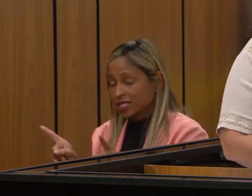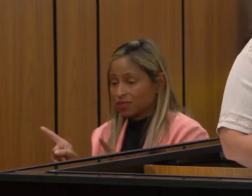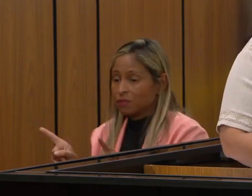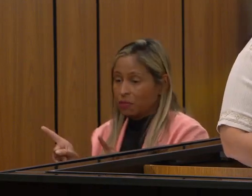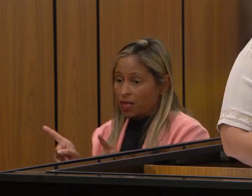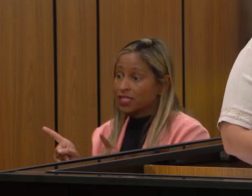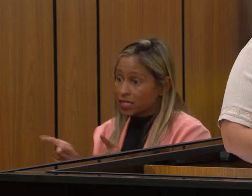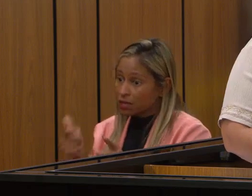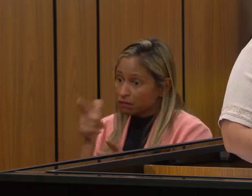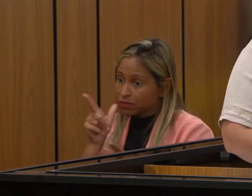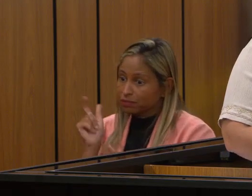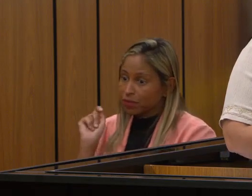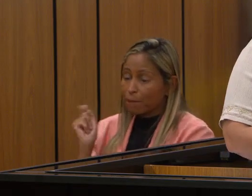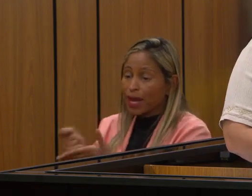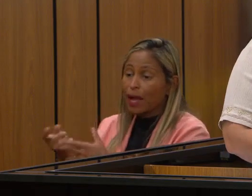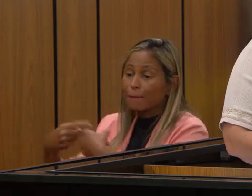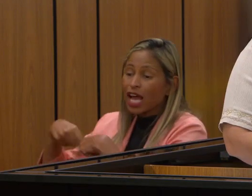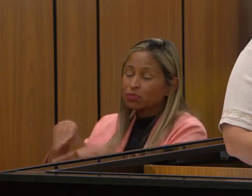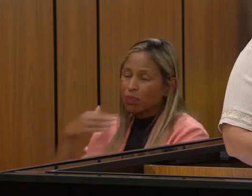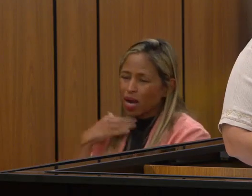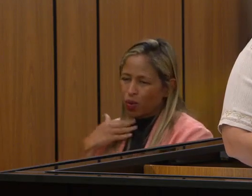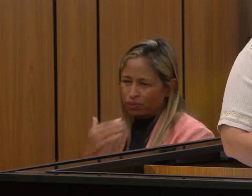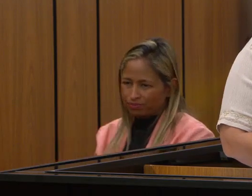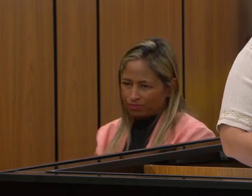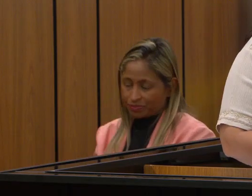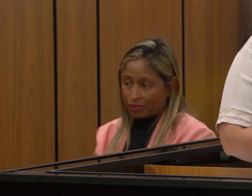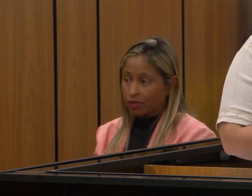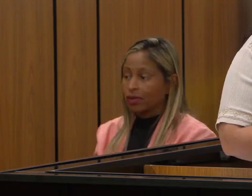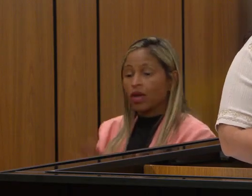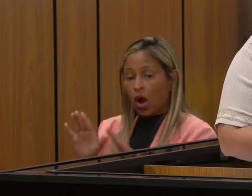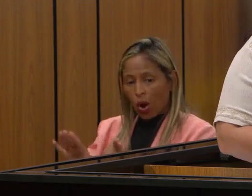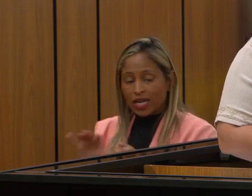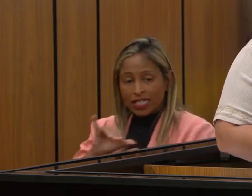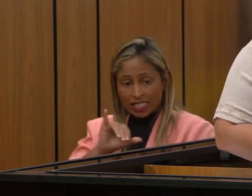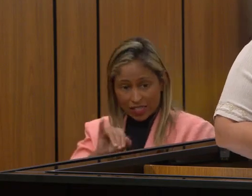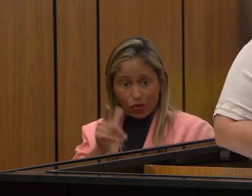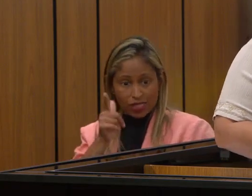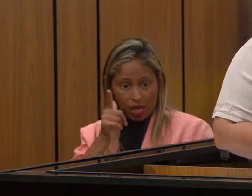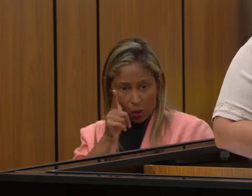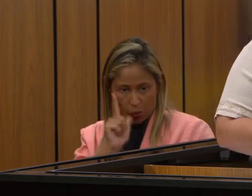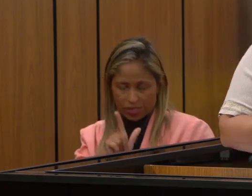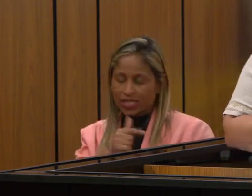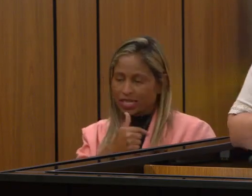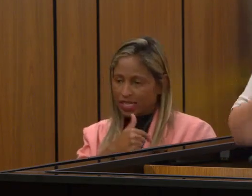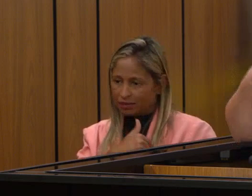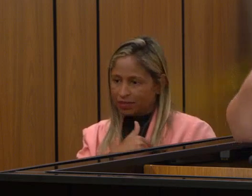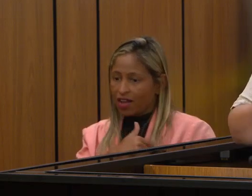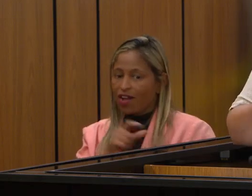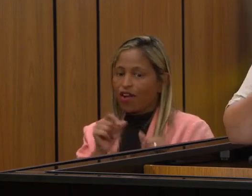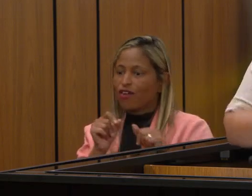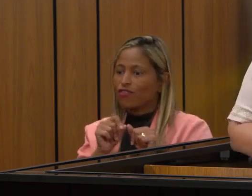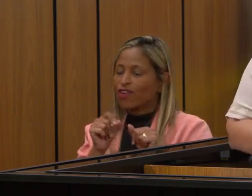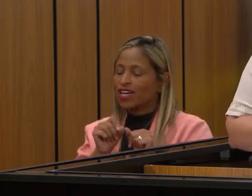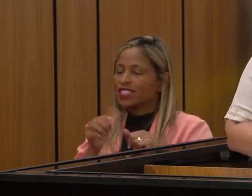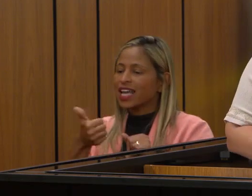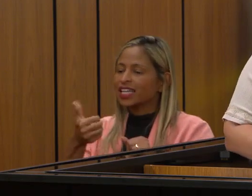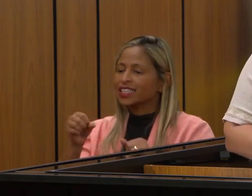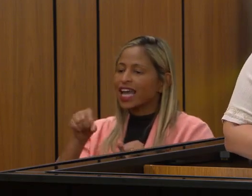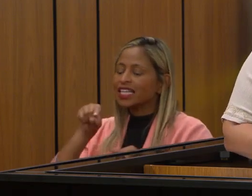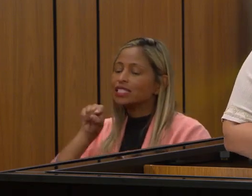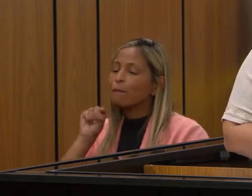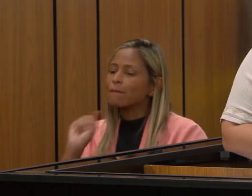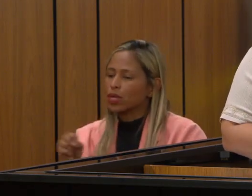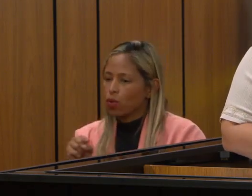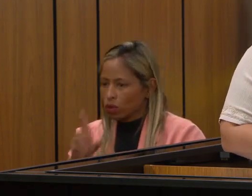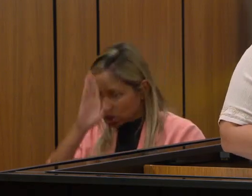a gente fecha aí ela virou para mim falou Olha se você conseguir a gente vai fazer por 10